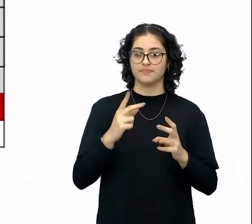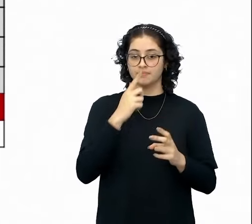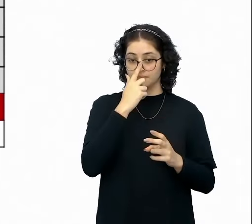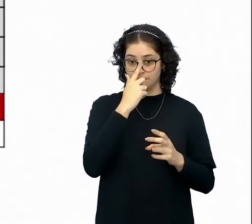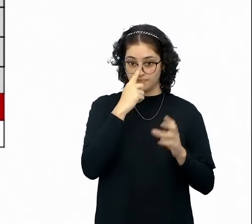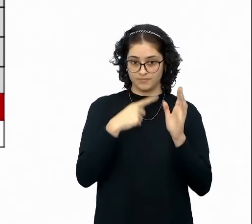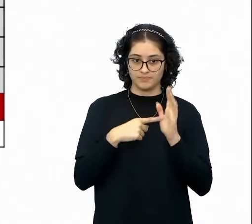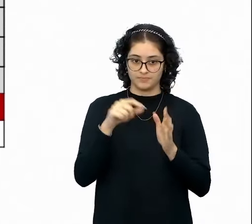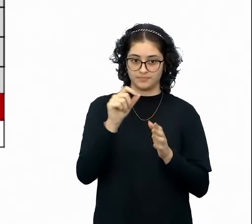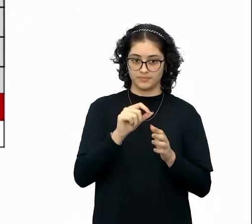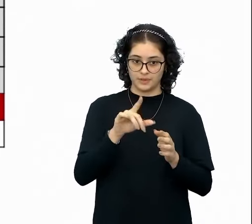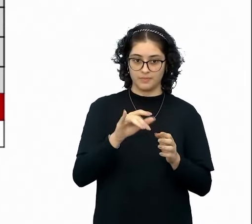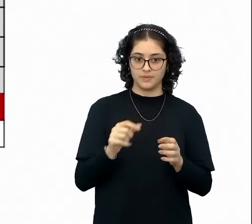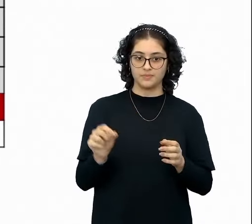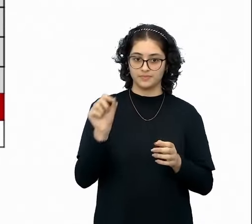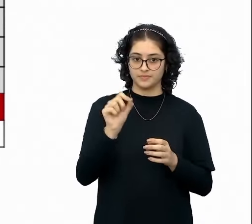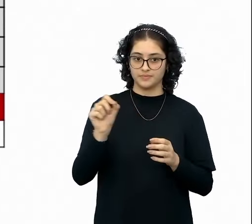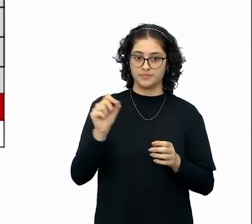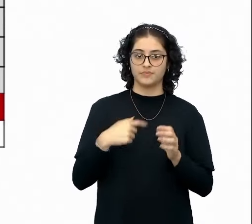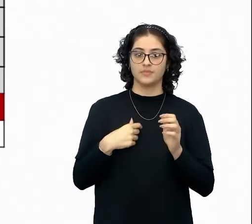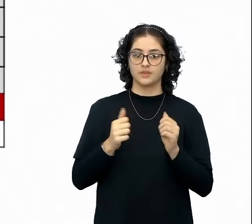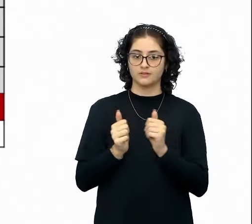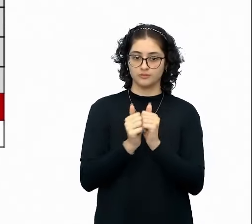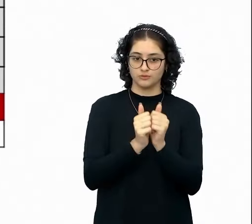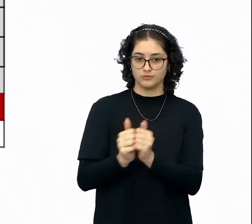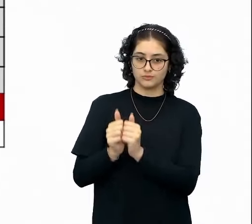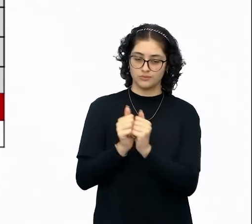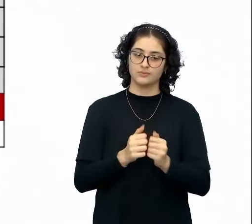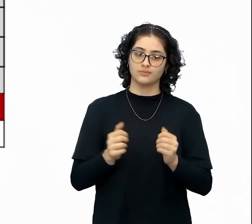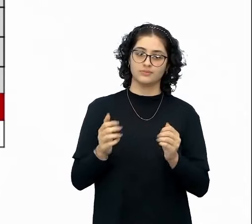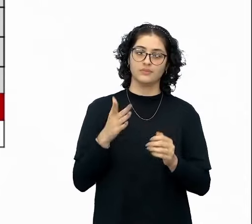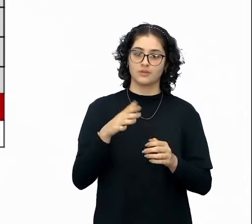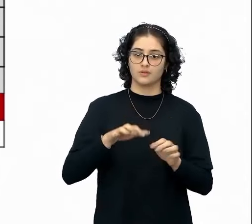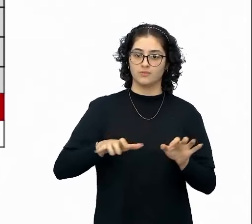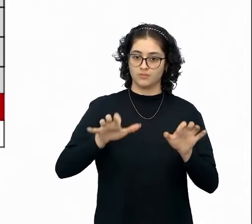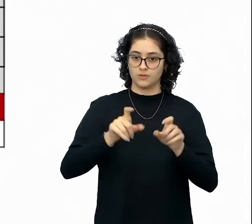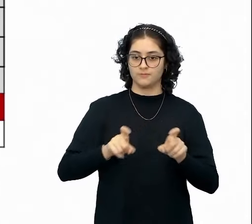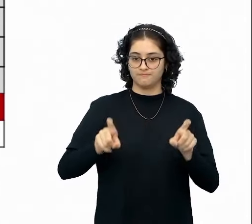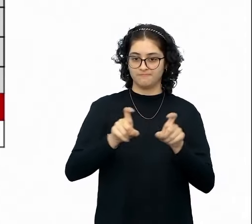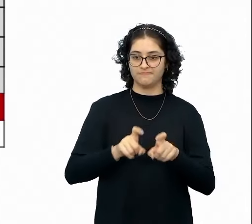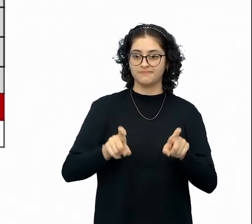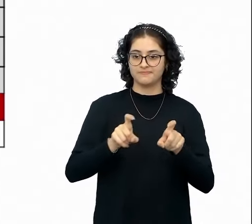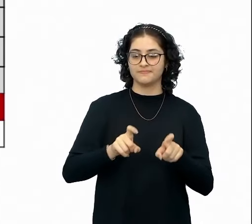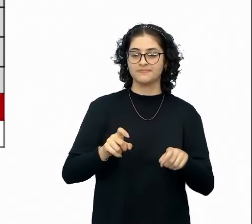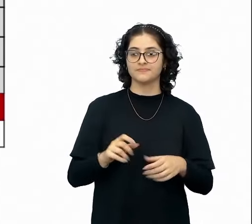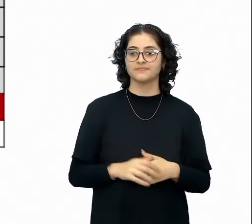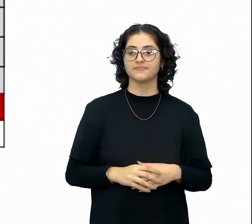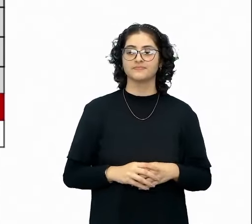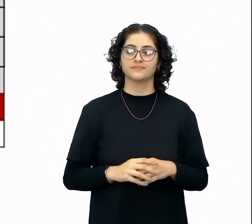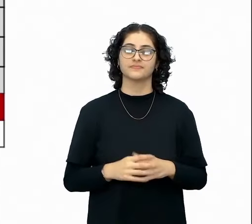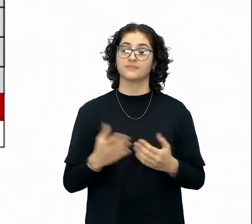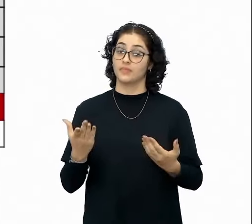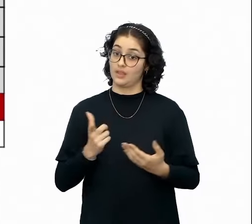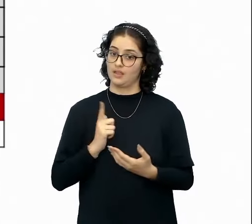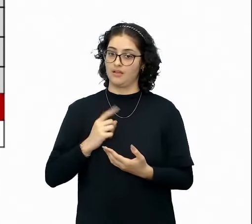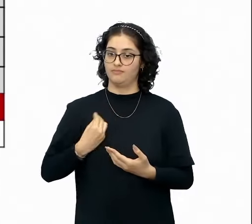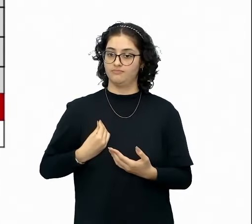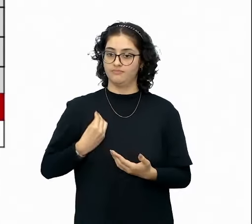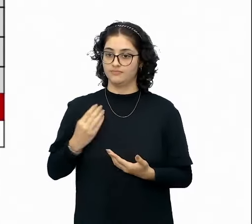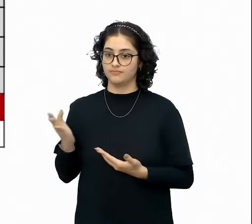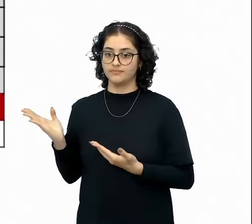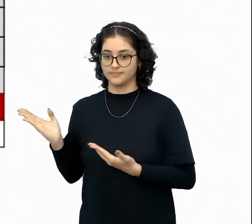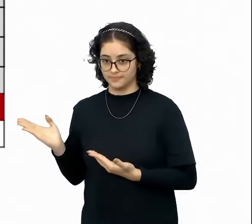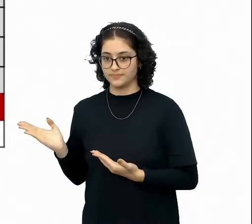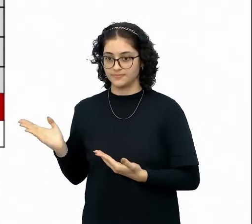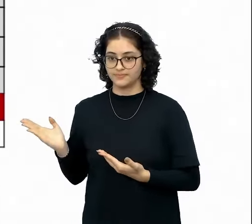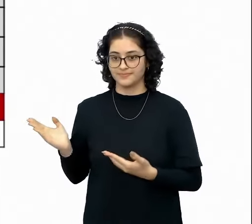luzinha aqui, para que eu possa ir acompanhando aí com vocês, meu apontadorzinho, né? Então, hoje a gente está aqui. Então, a